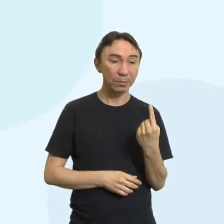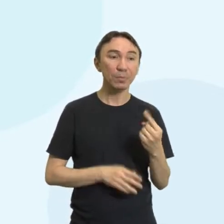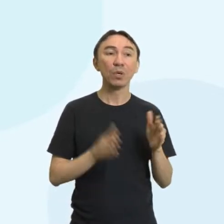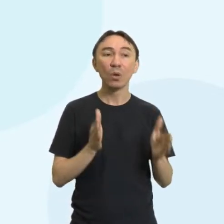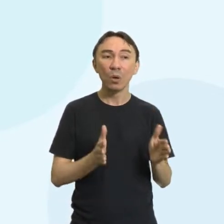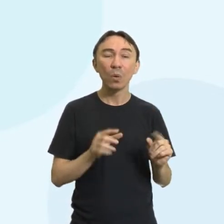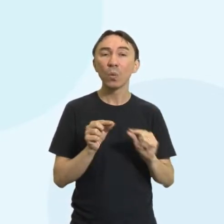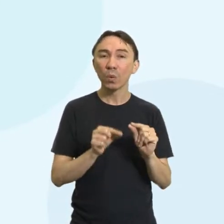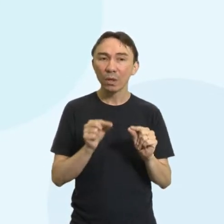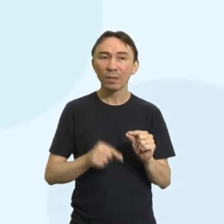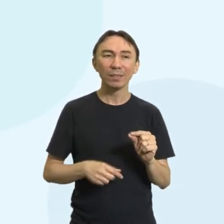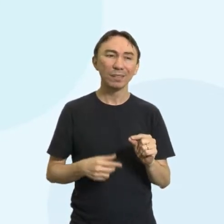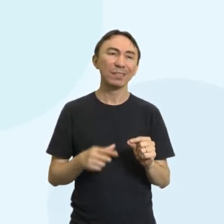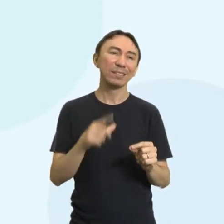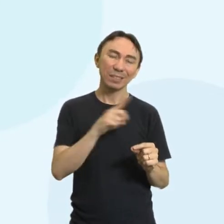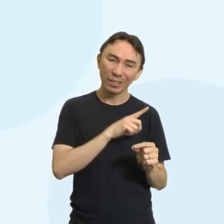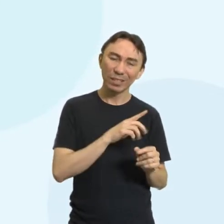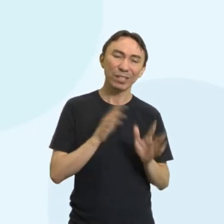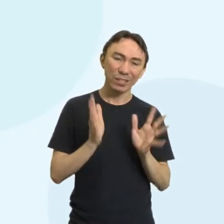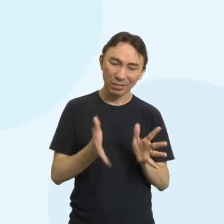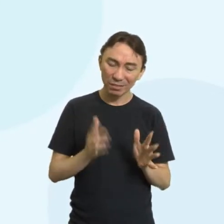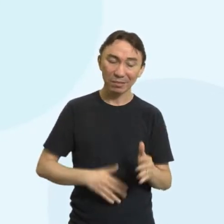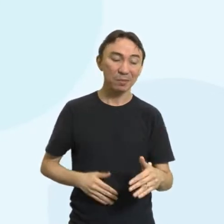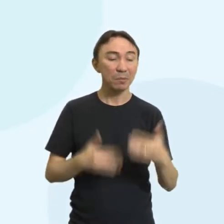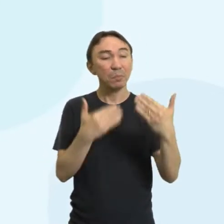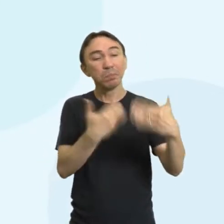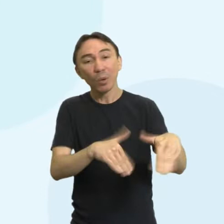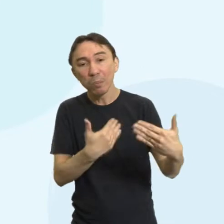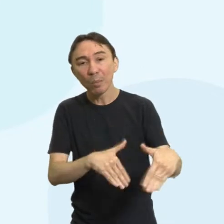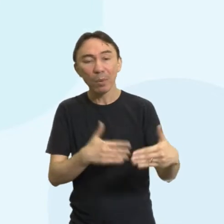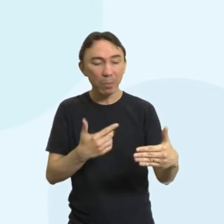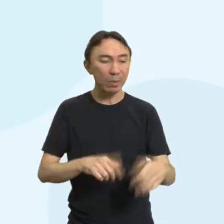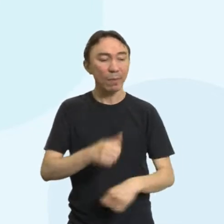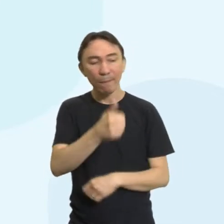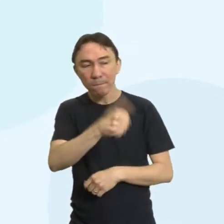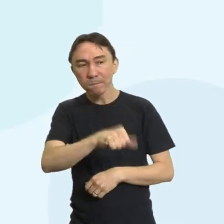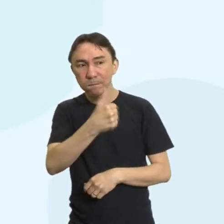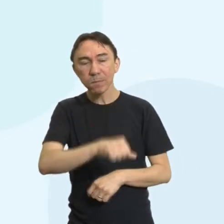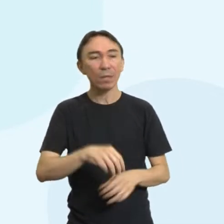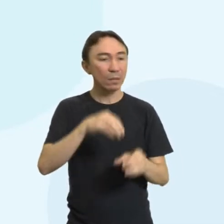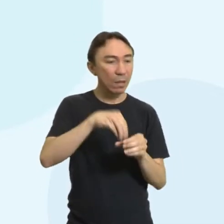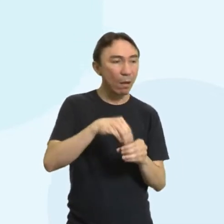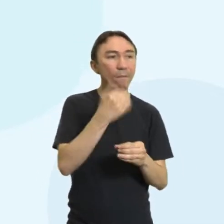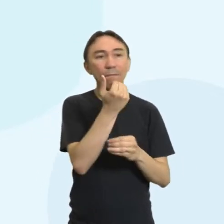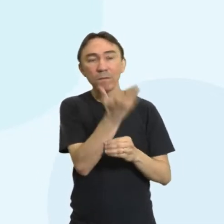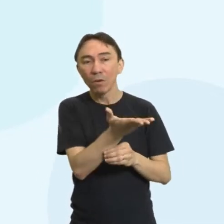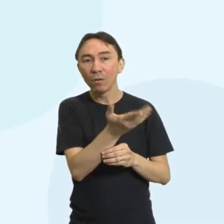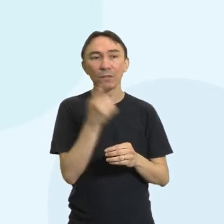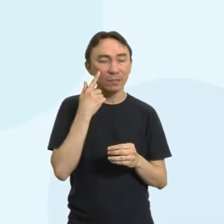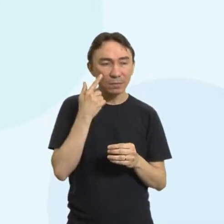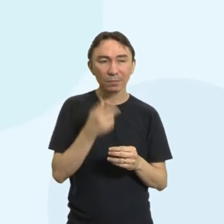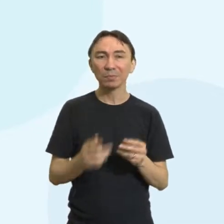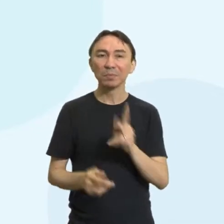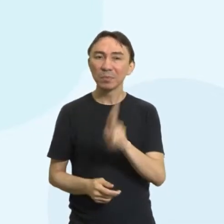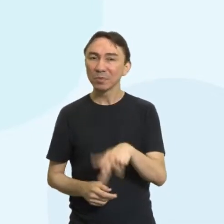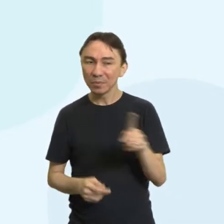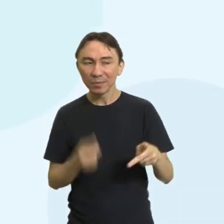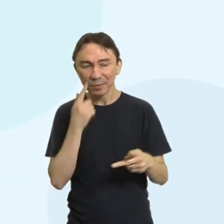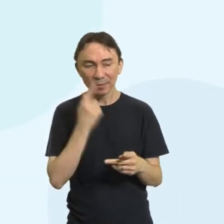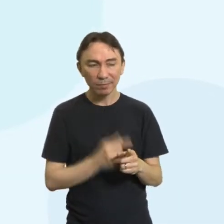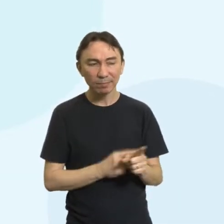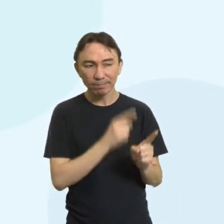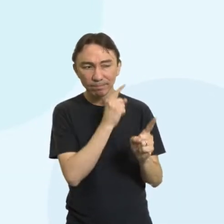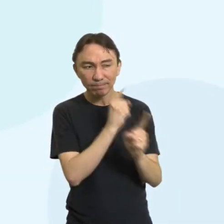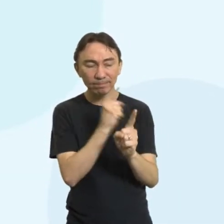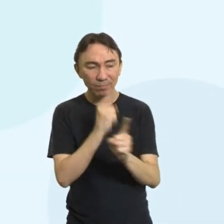a partir das avaliações internas e externas, vocês, professores, vão diagnosticar, então, os estudantes,